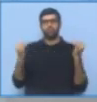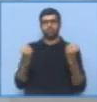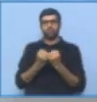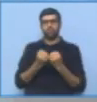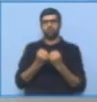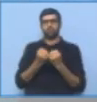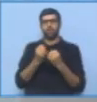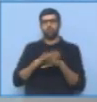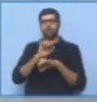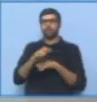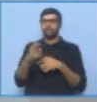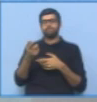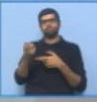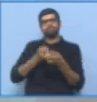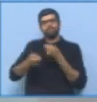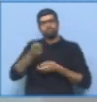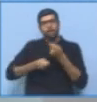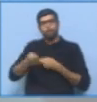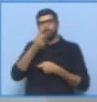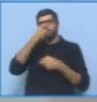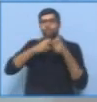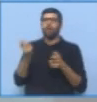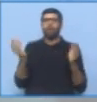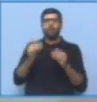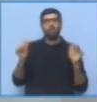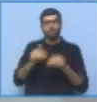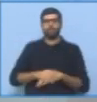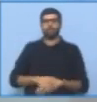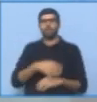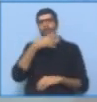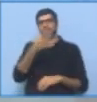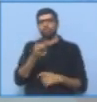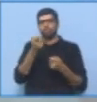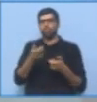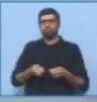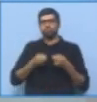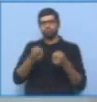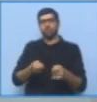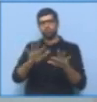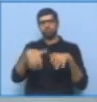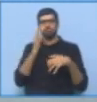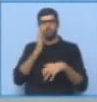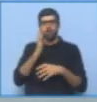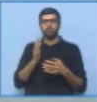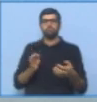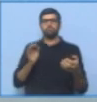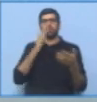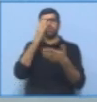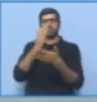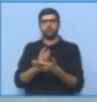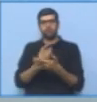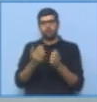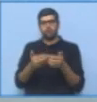em termos de cativar as pessoas a passarem por lá. Fale-nos um bocadinho desta aposta do seminário em até